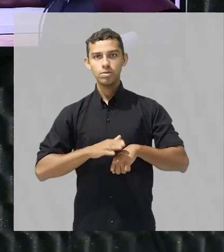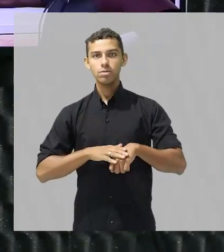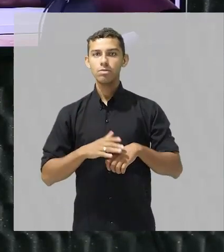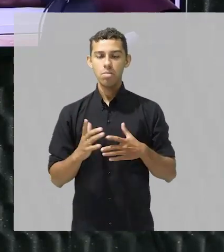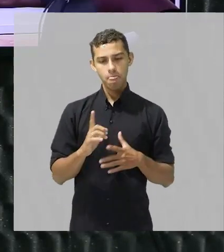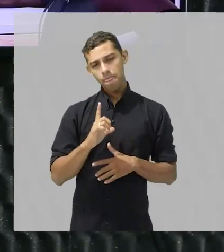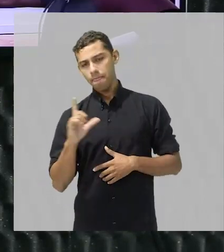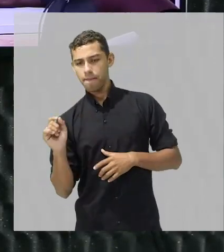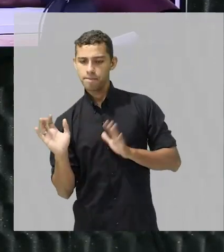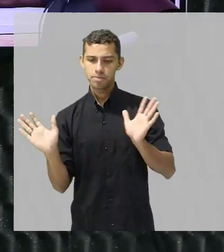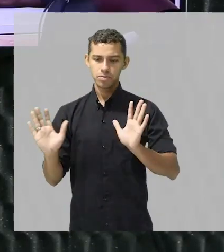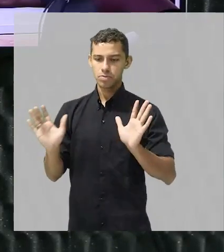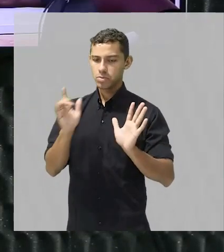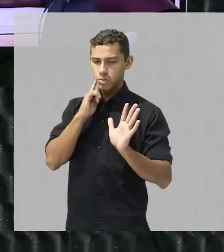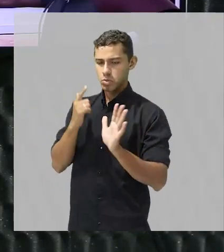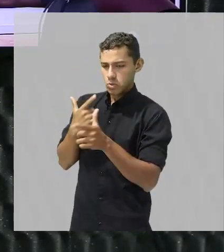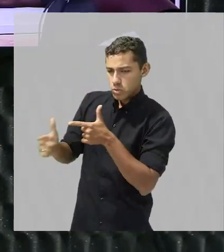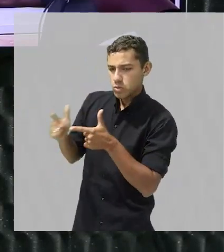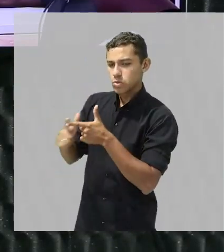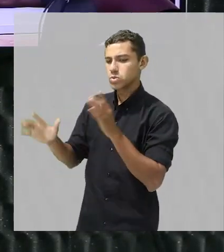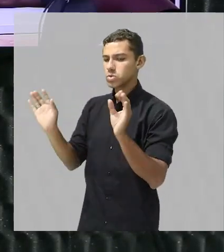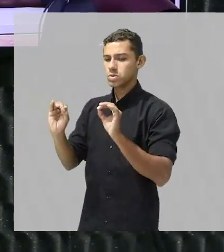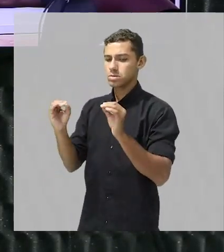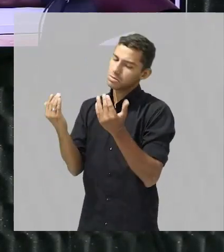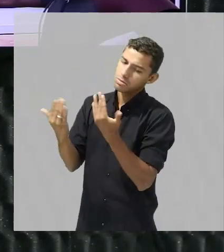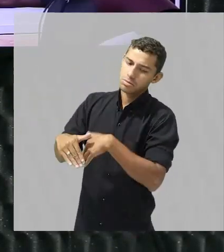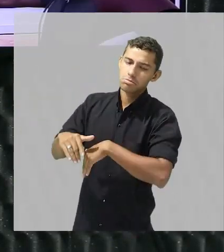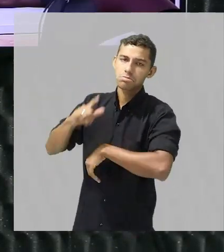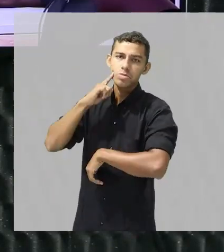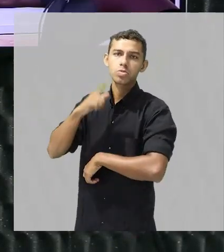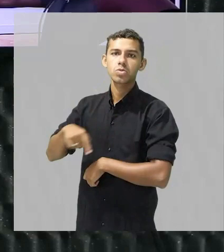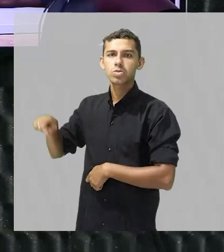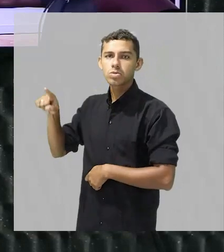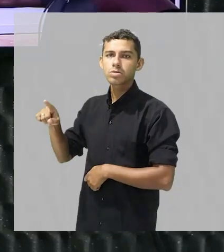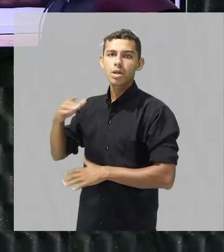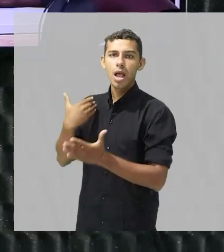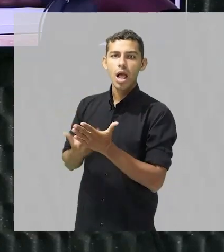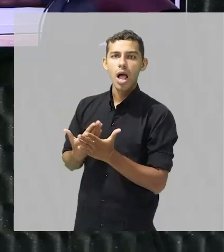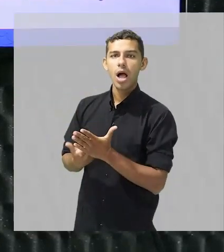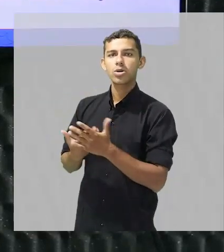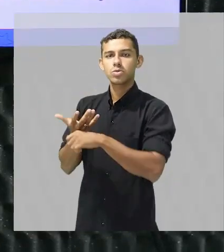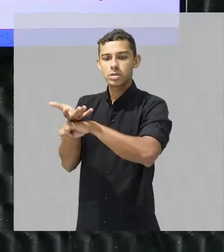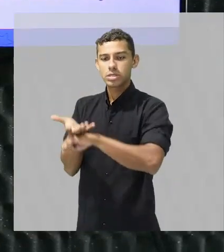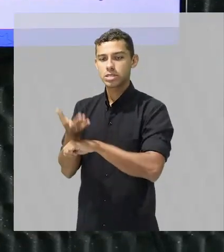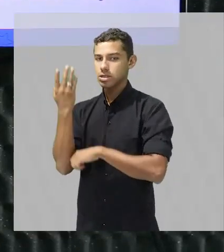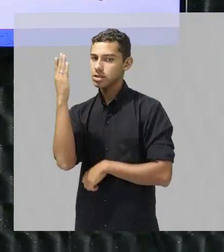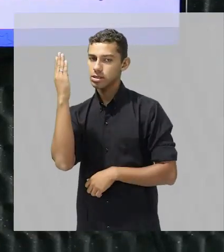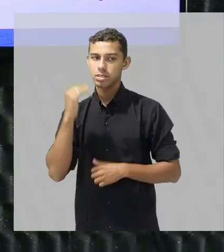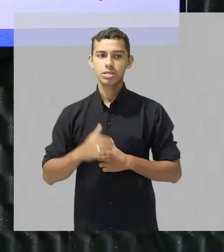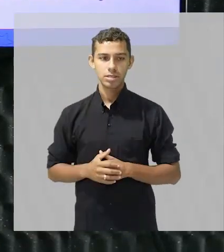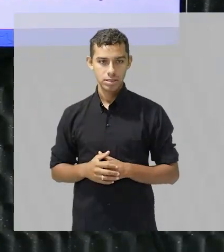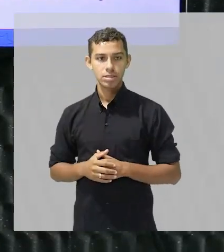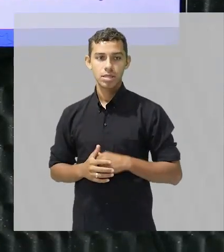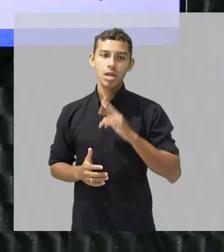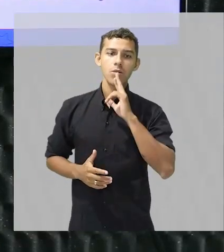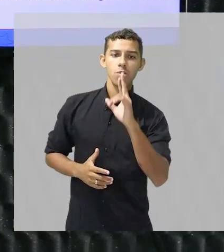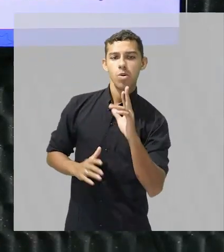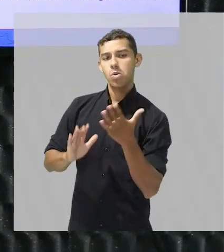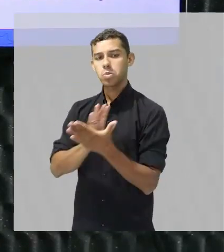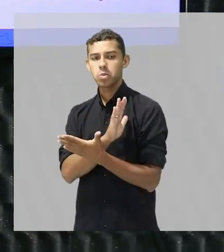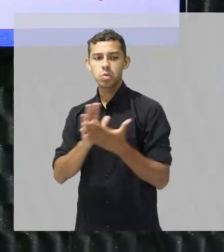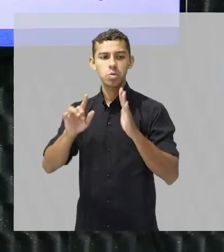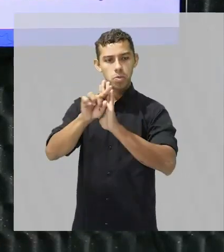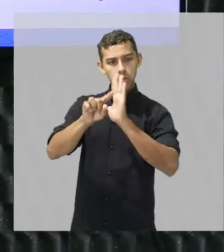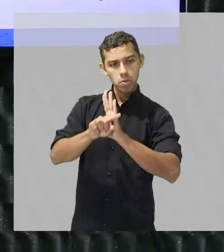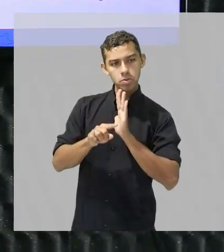com prejuízo, tá? Vai se garantir nessa prova e a gente vai para mais uma aula de Biologia, tá pessoal? Vamos responder aqui algumas questões